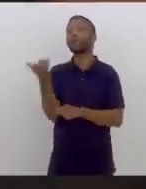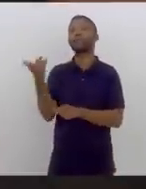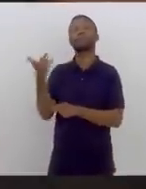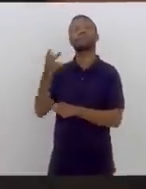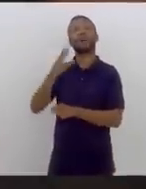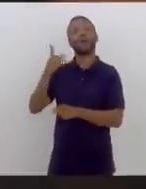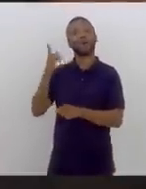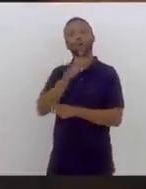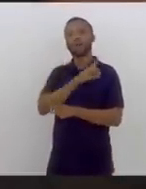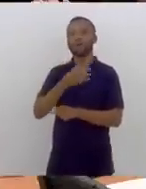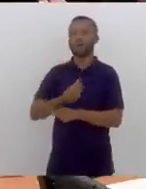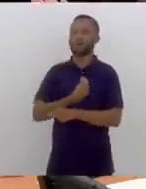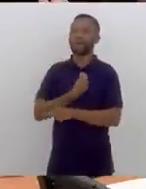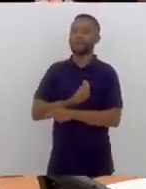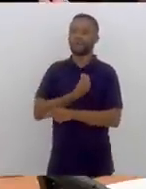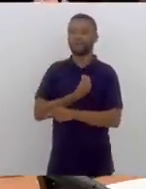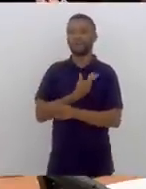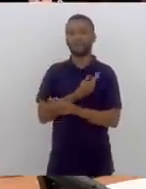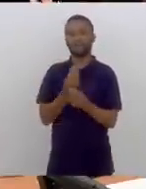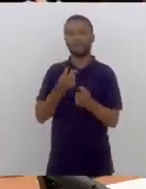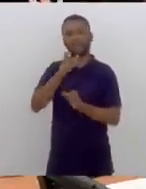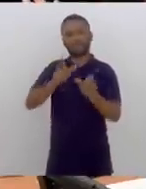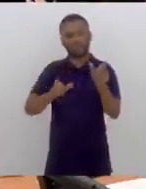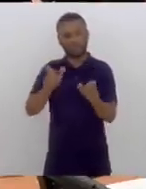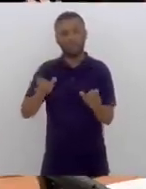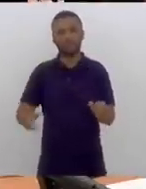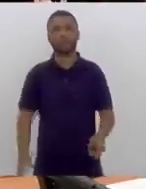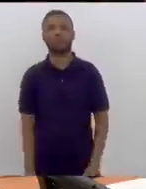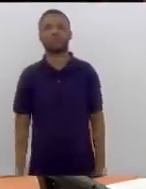recuperar a vida de milhares de pessoas